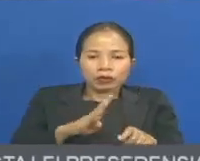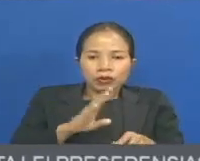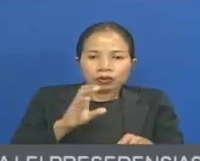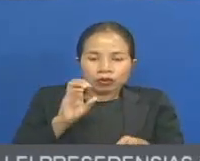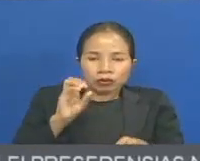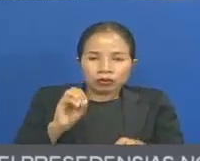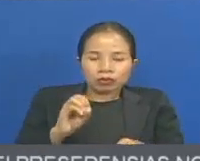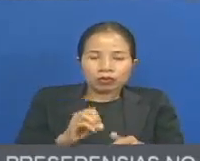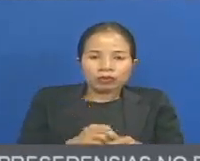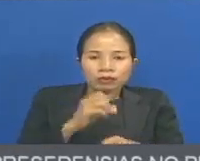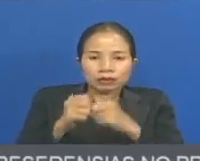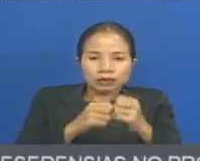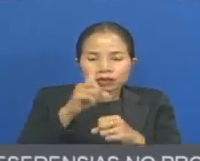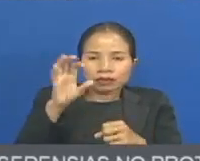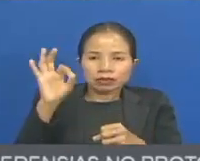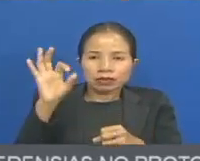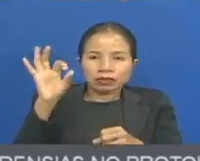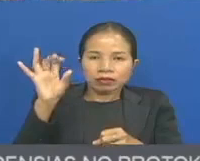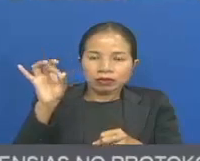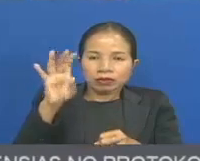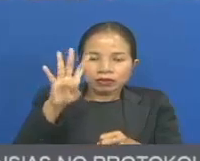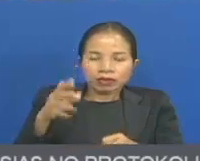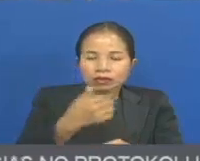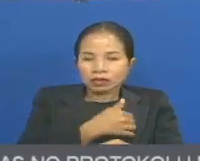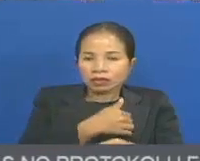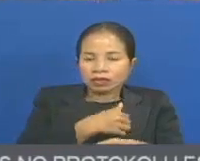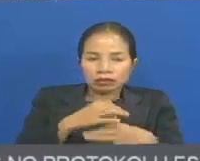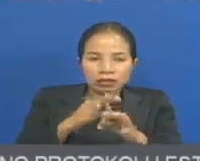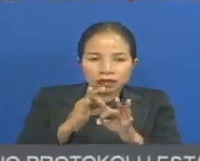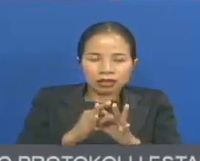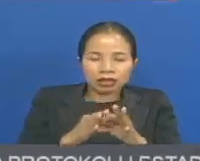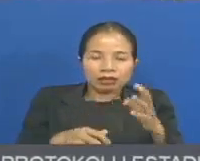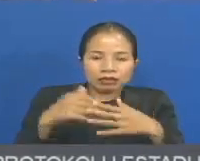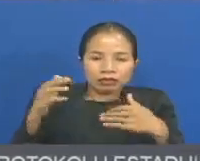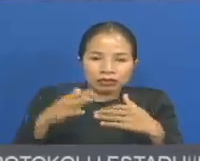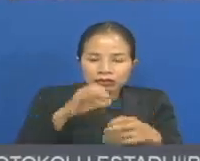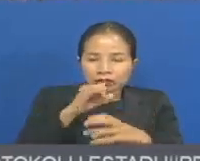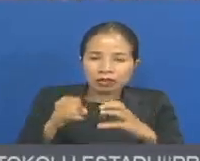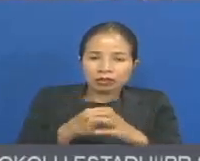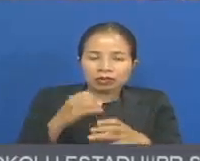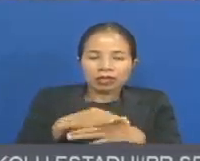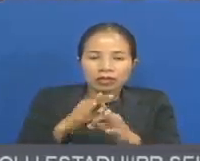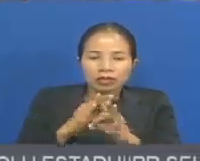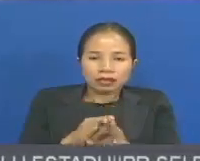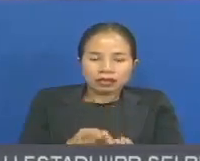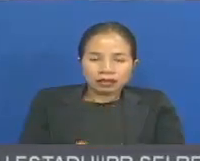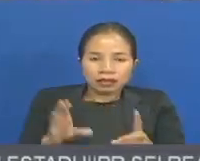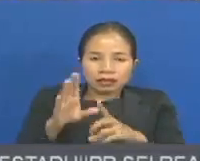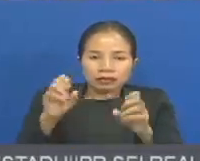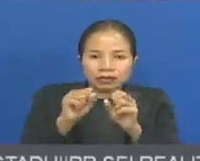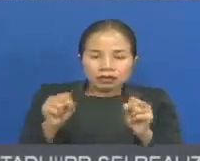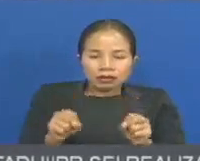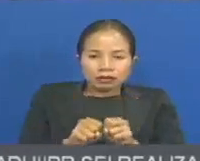sia walunulu resinghat. Mai to ohin lorong sidauk ihe rehabilitasaun ka konstrusaun inklui manutensaun. Se fisuku